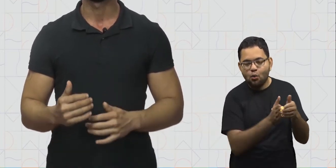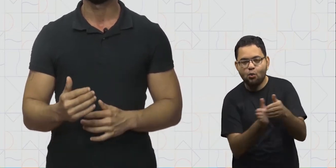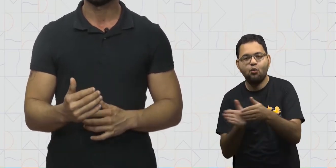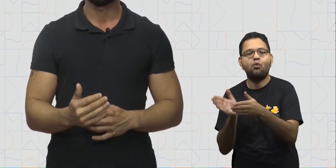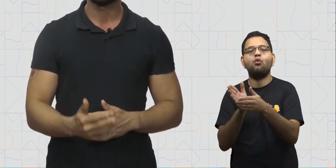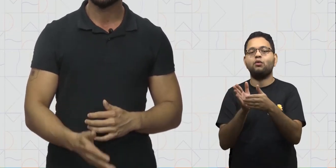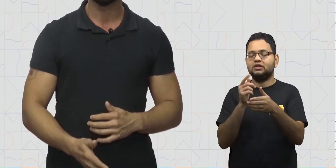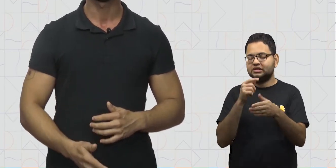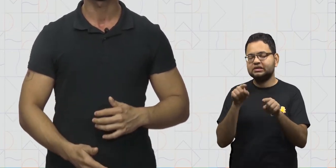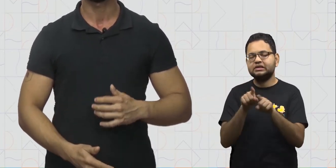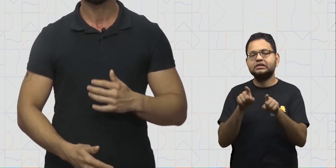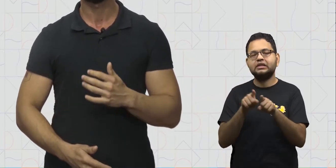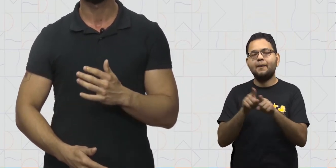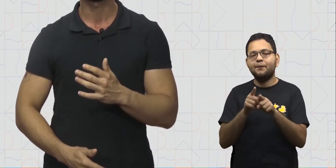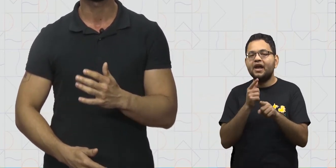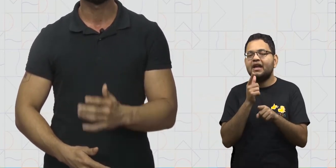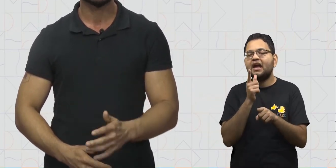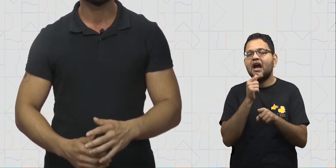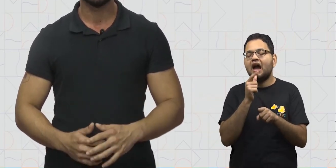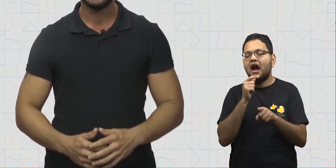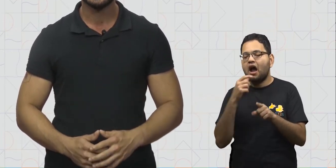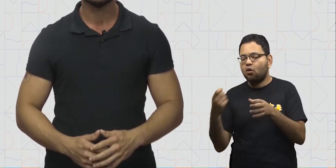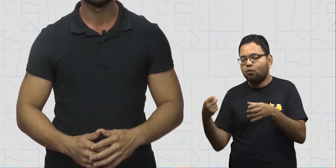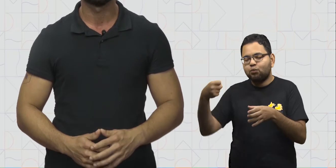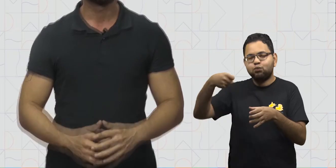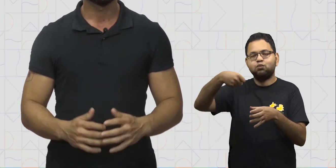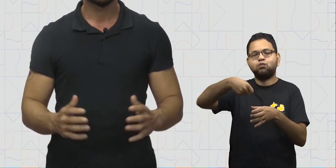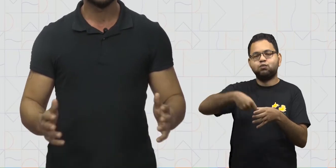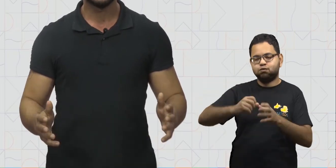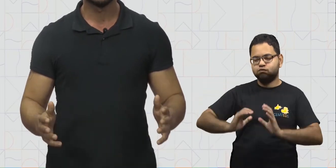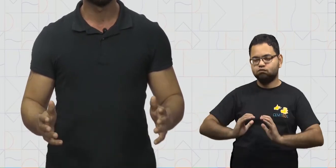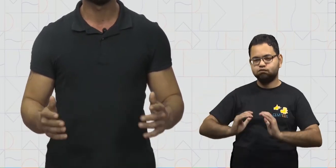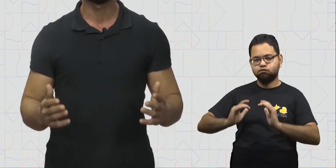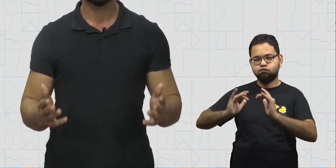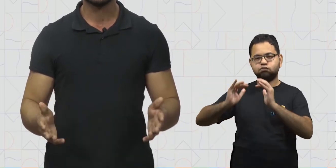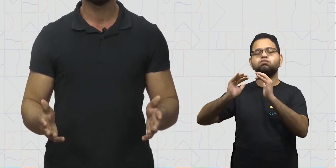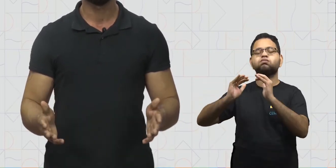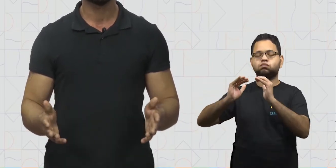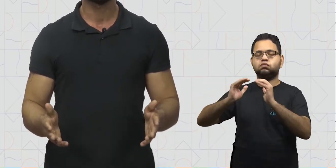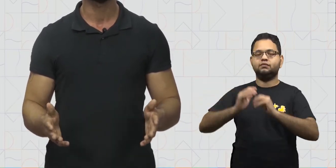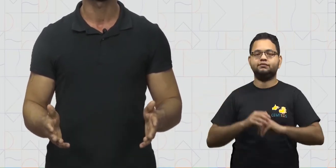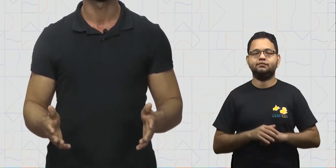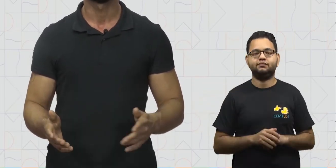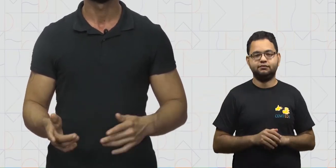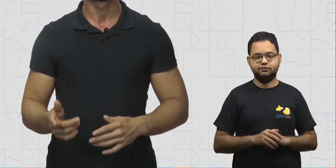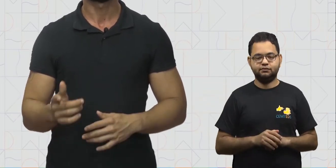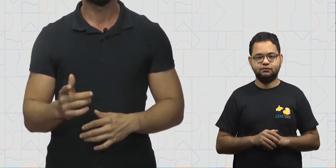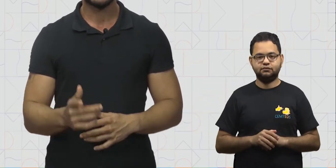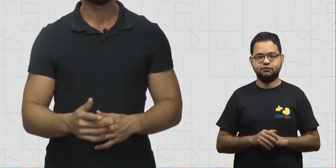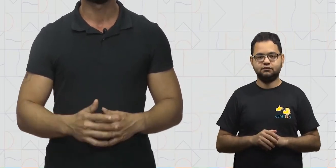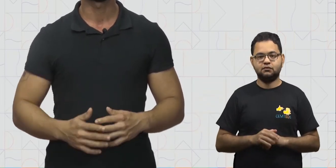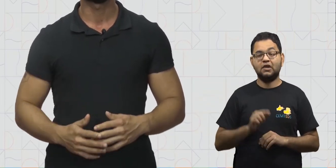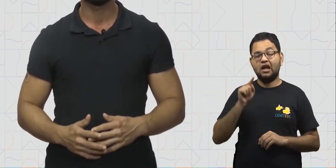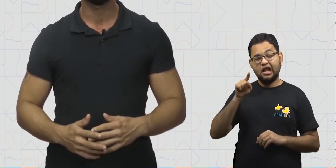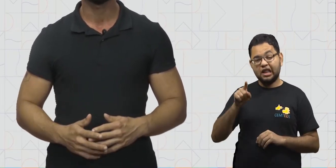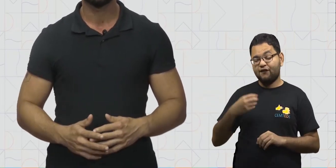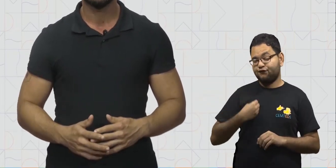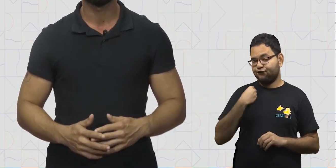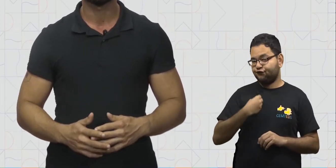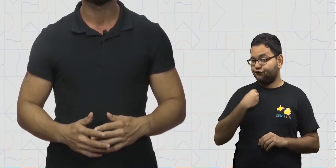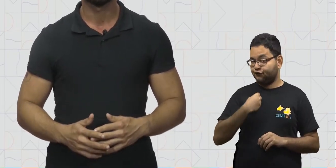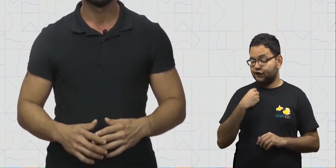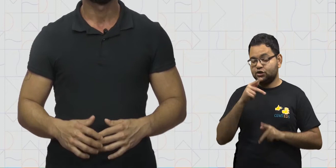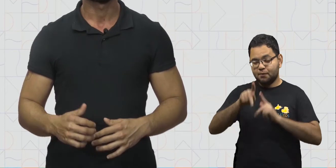barragens, de reservatórios de água e canais de irrigação. Uma região de fácil fixação, formada por